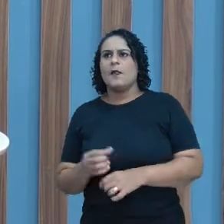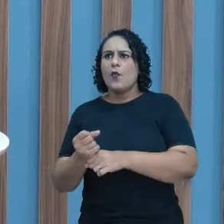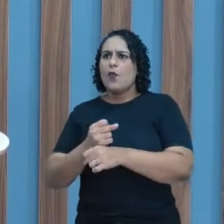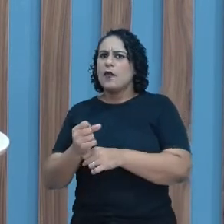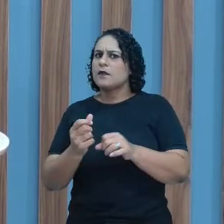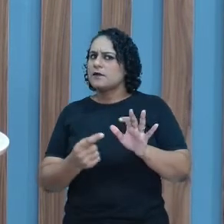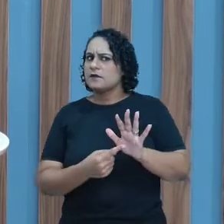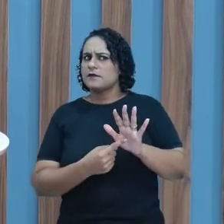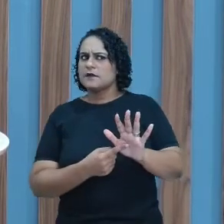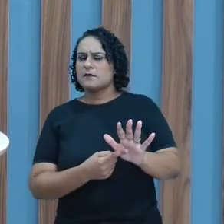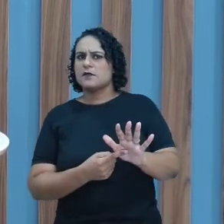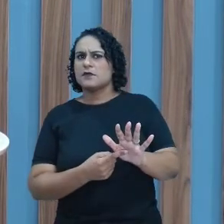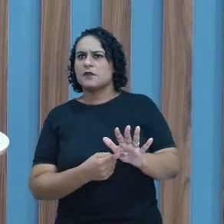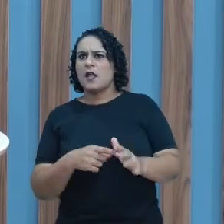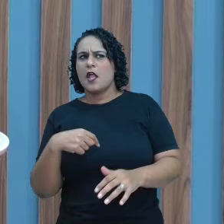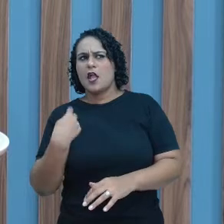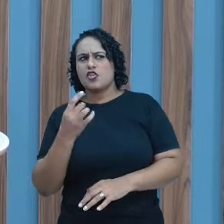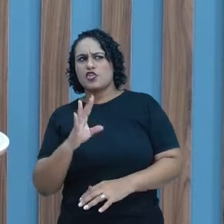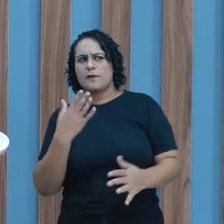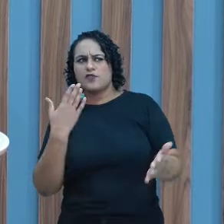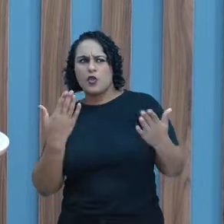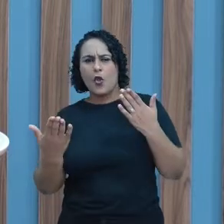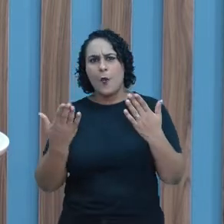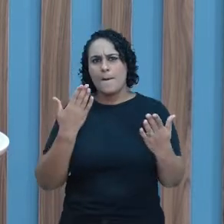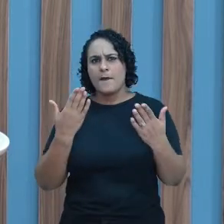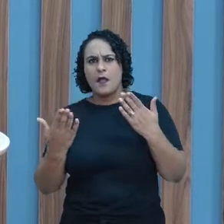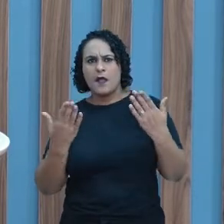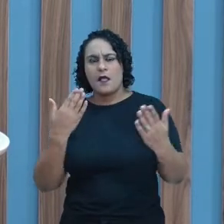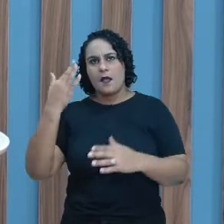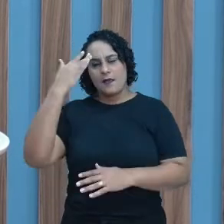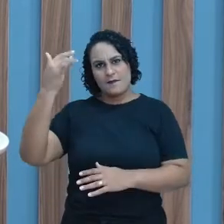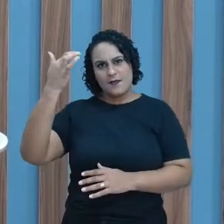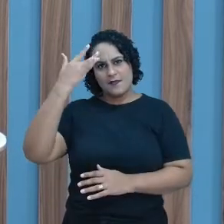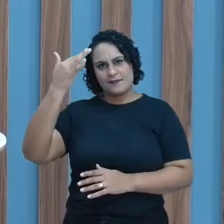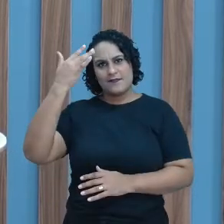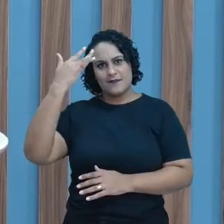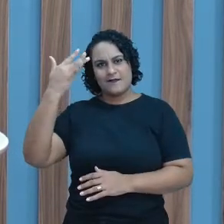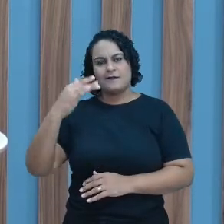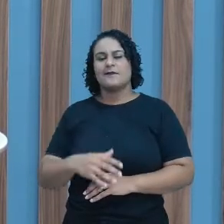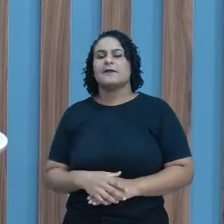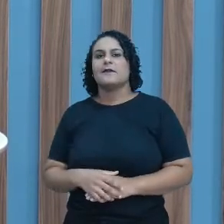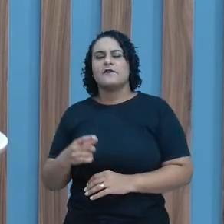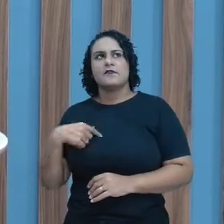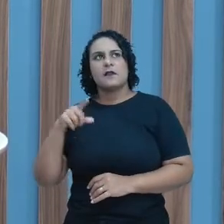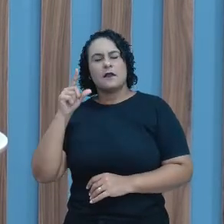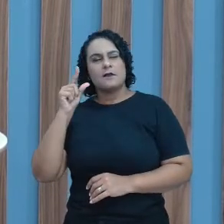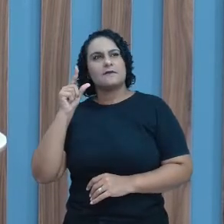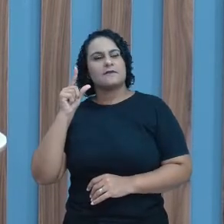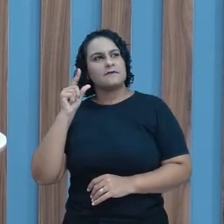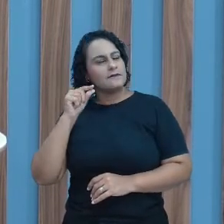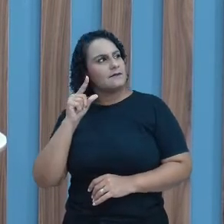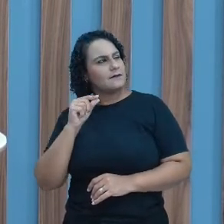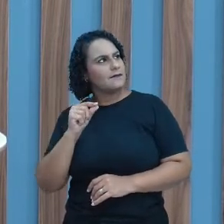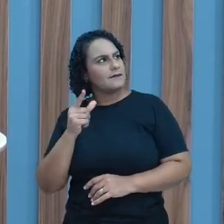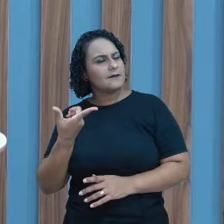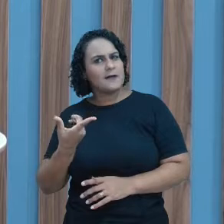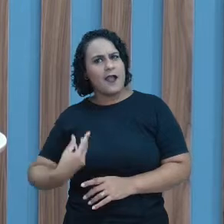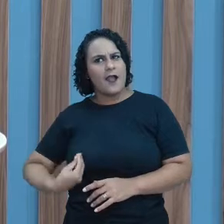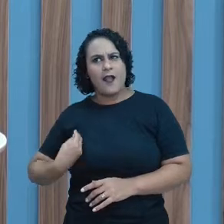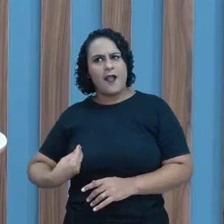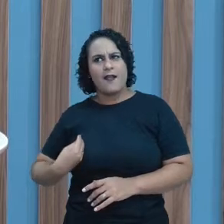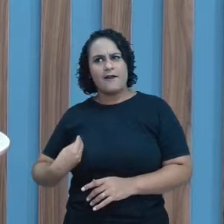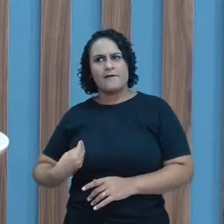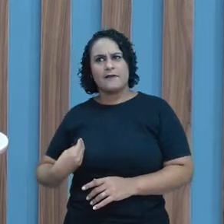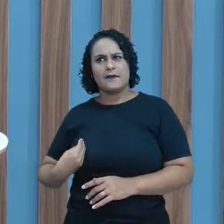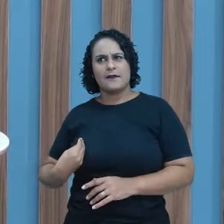trouxe é algo só para a gente situar, para a gente imaginar. E quando você diz agora, piscou o olho, acabou a vida humana, aí é que a